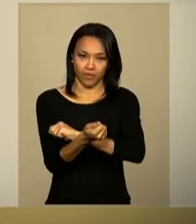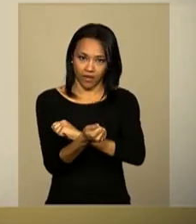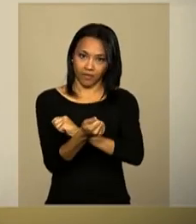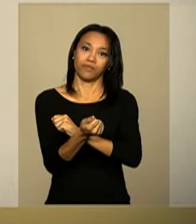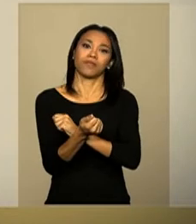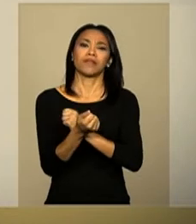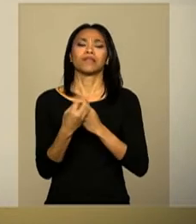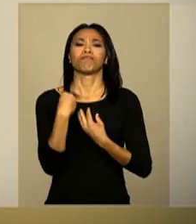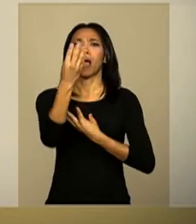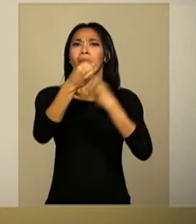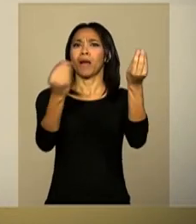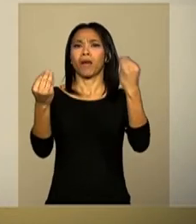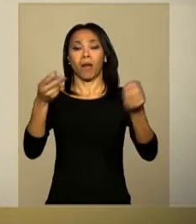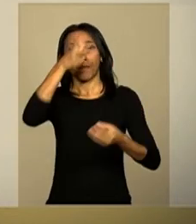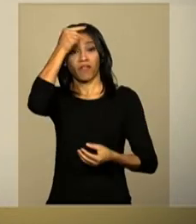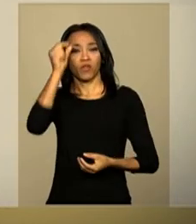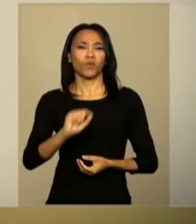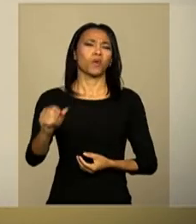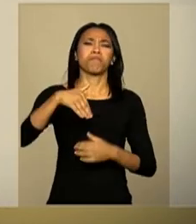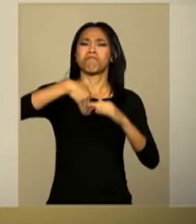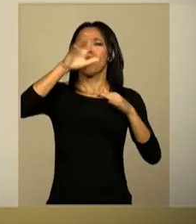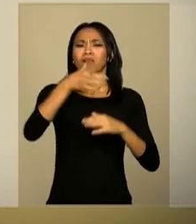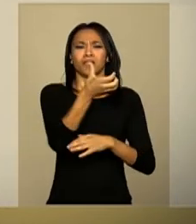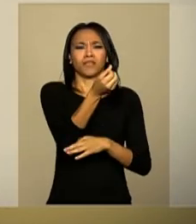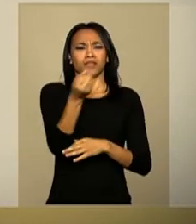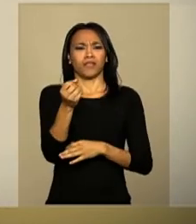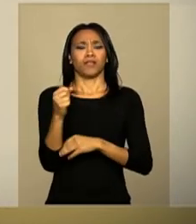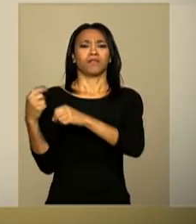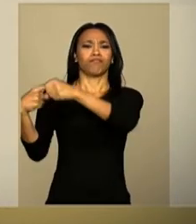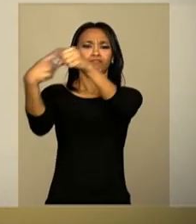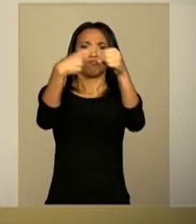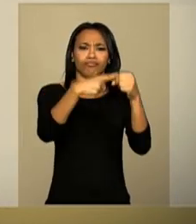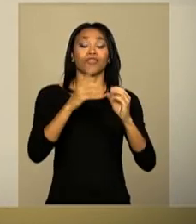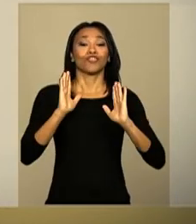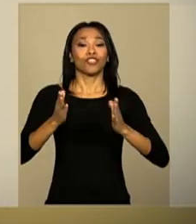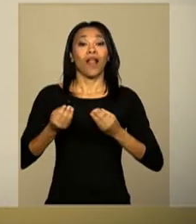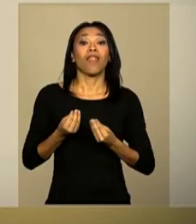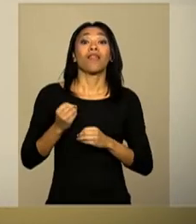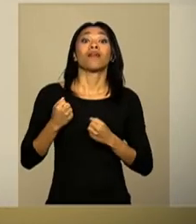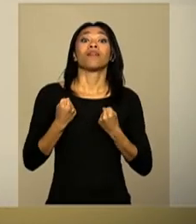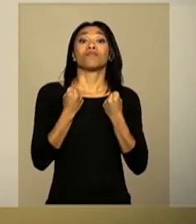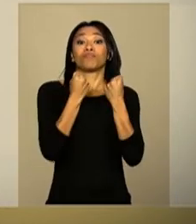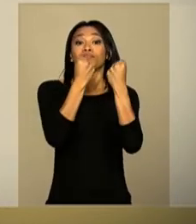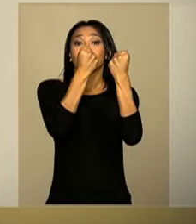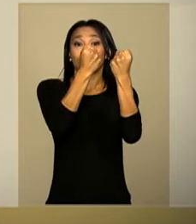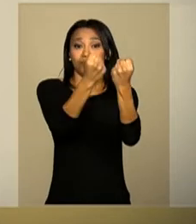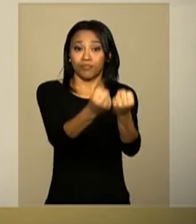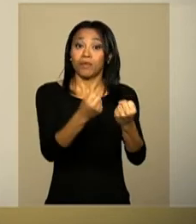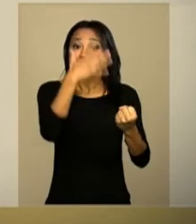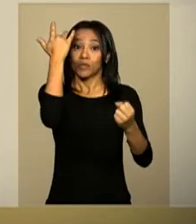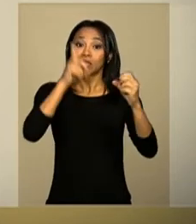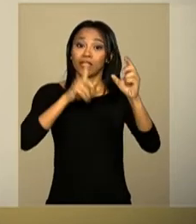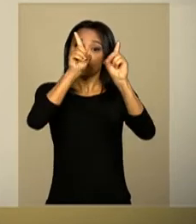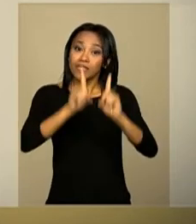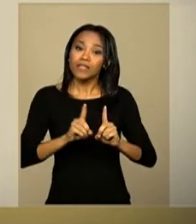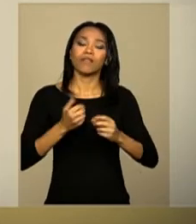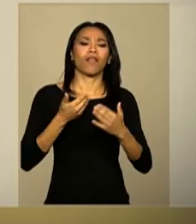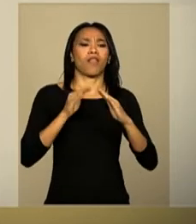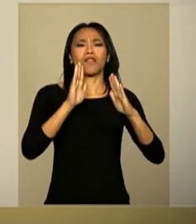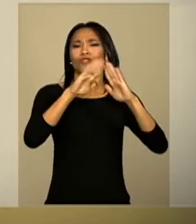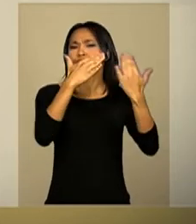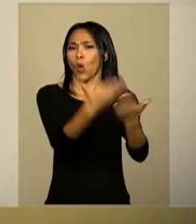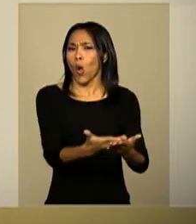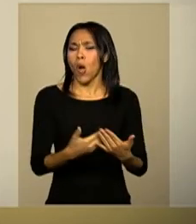para as prefeituras de mais de 600 cidades que já estão levando as nossas crianças com deficiência para escola